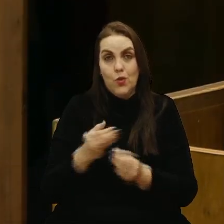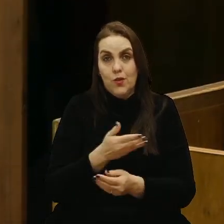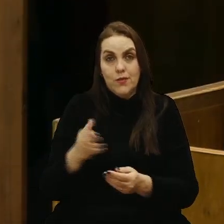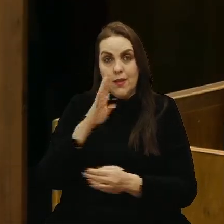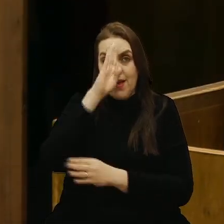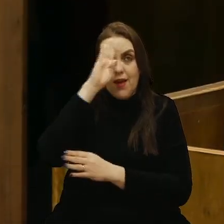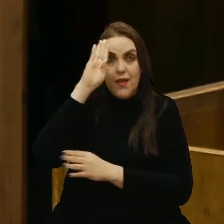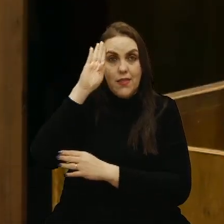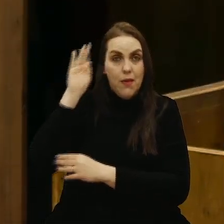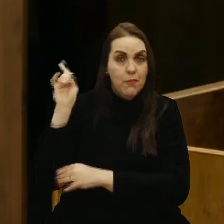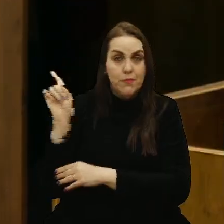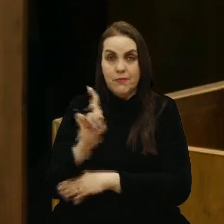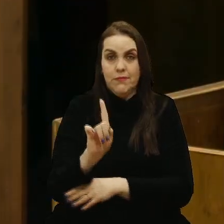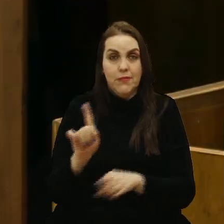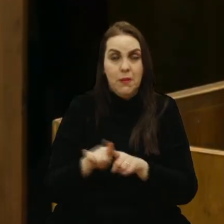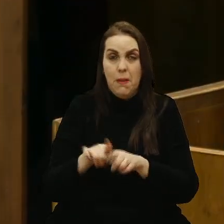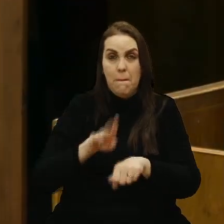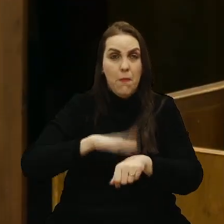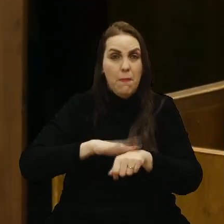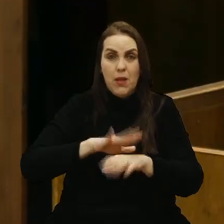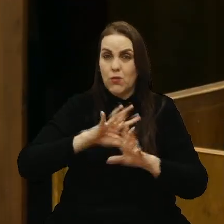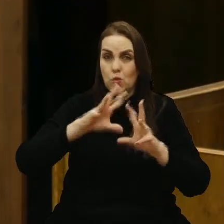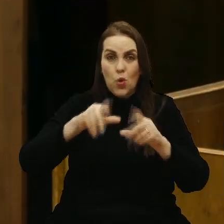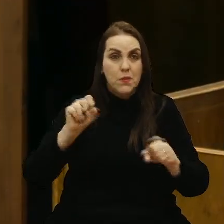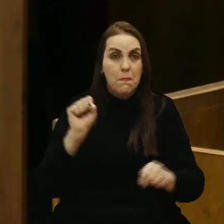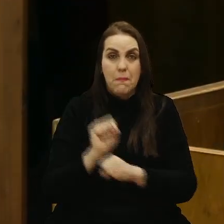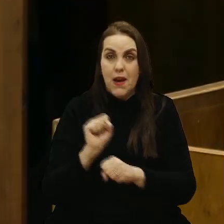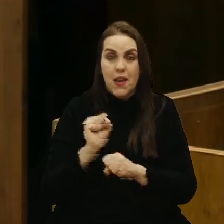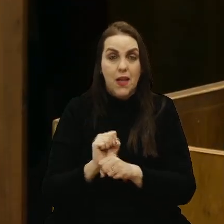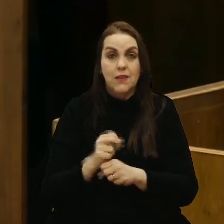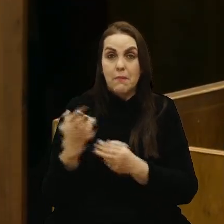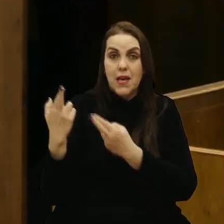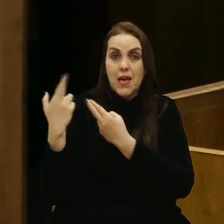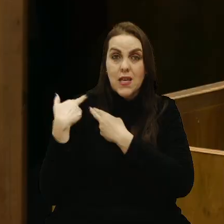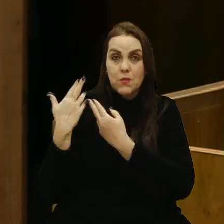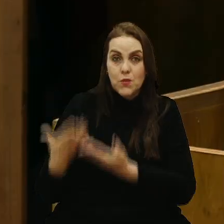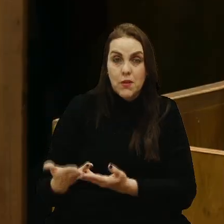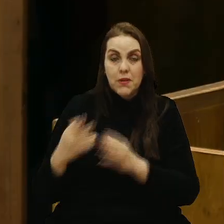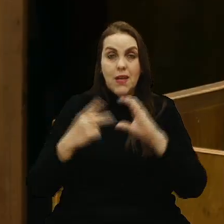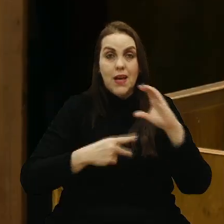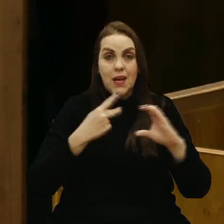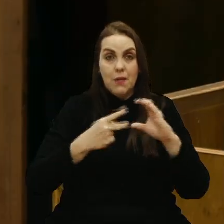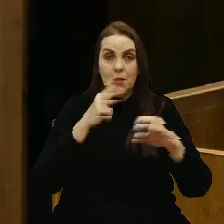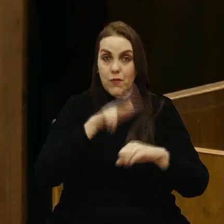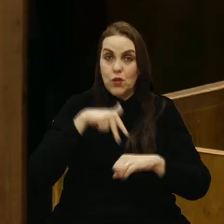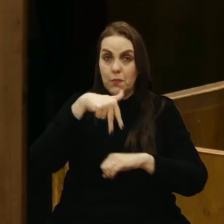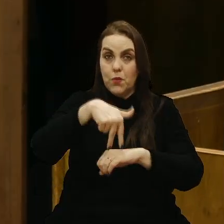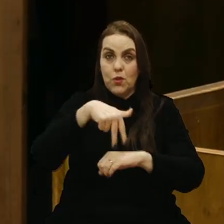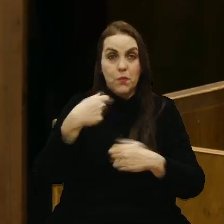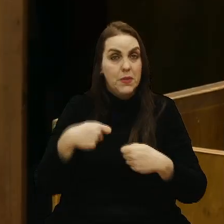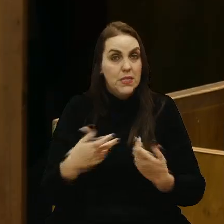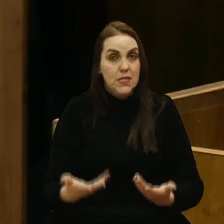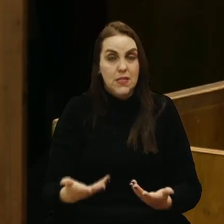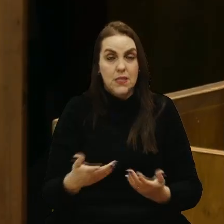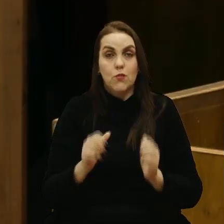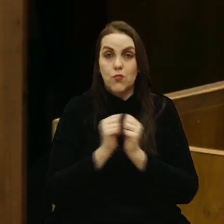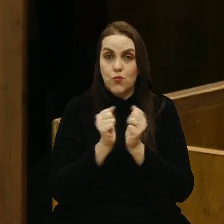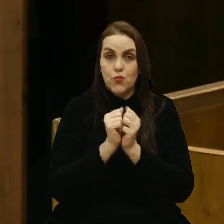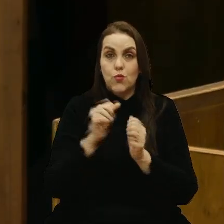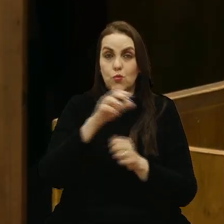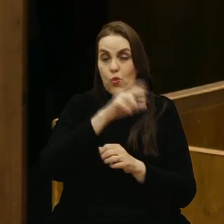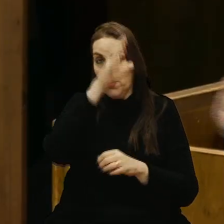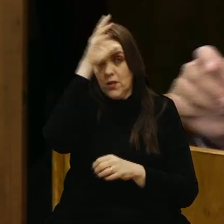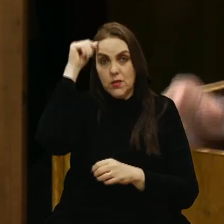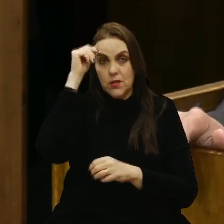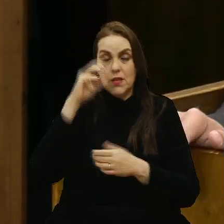que fazer um momento, parar, alguém tem que se responsabilizar, acho que a Câmara tem que ser protagonista nisso, junto com o Executivo, o setor da